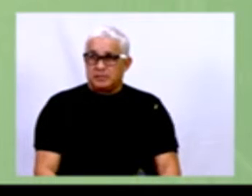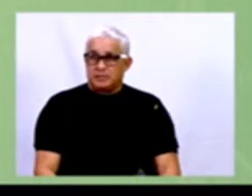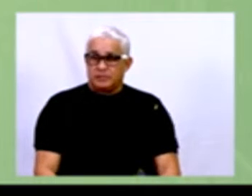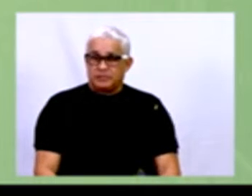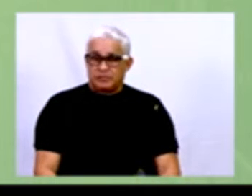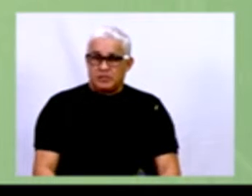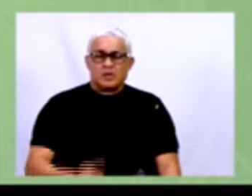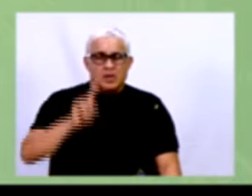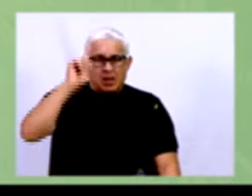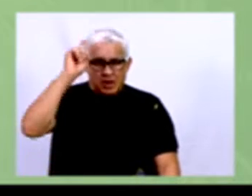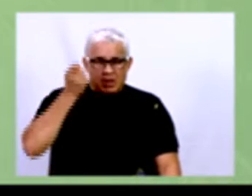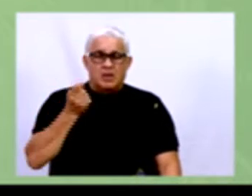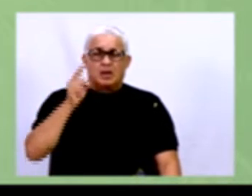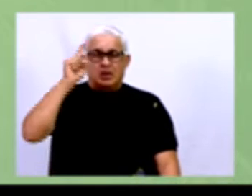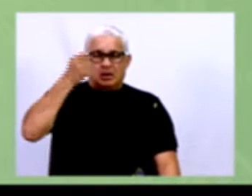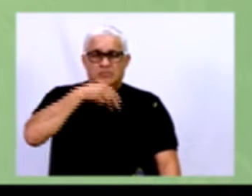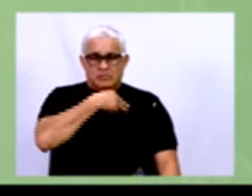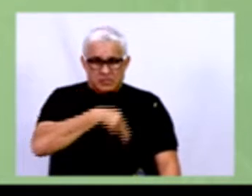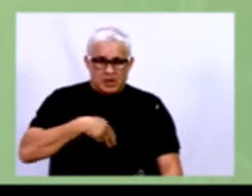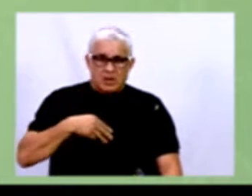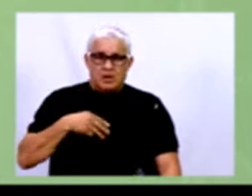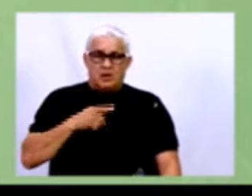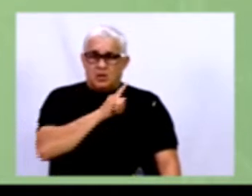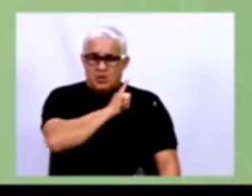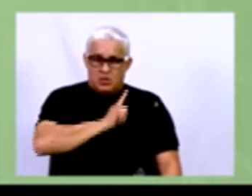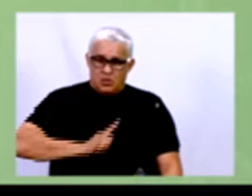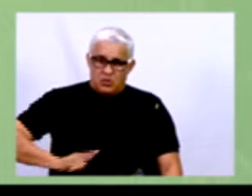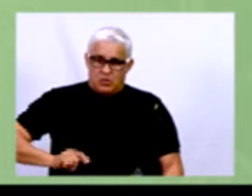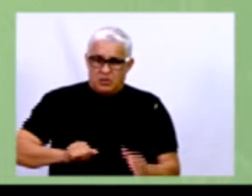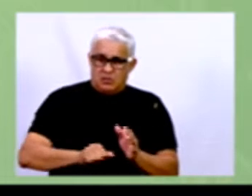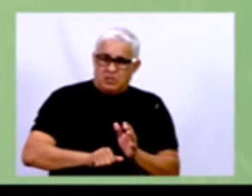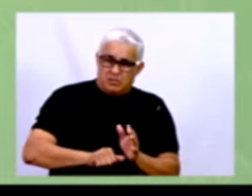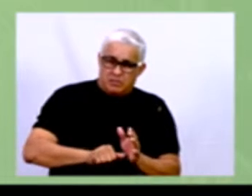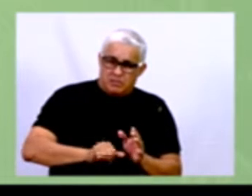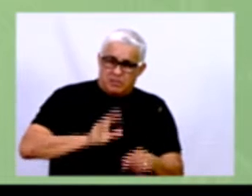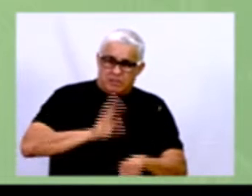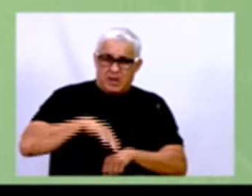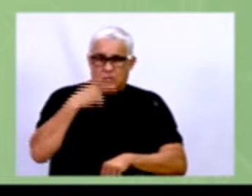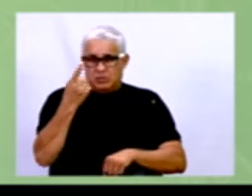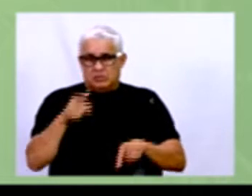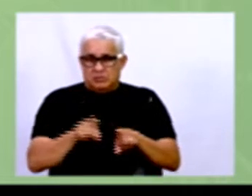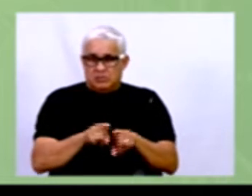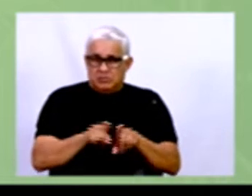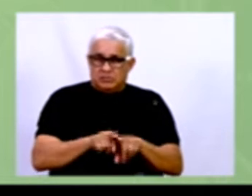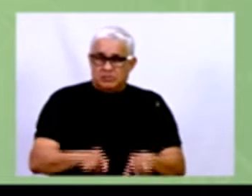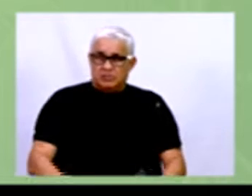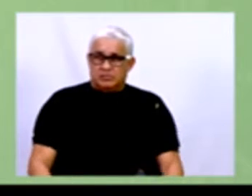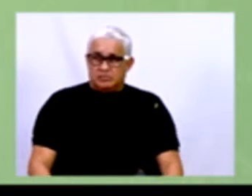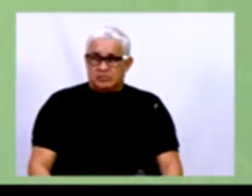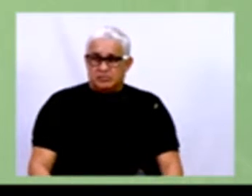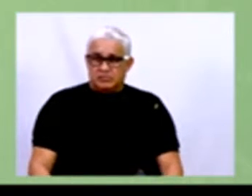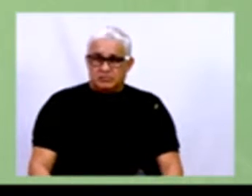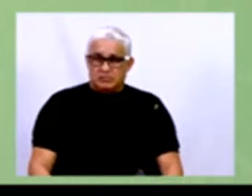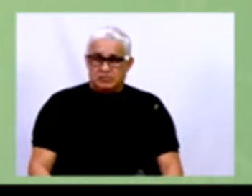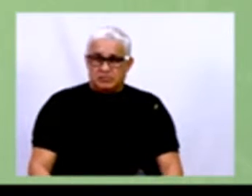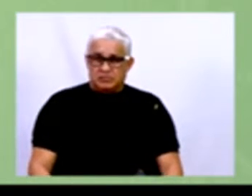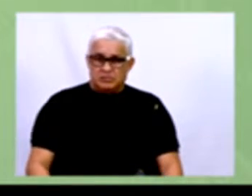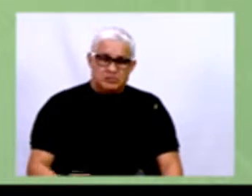Ele foi ministro de mais de um governo, assumiu cargos importantes e comandou a economia em períodos